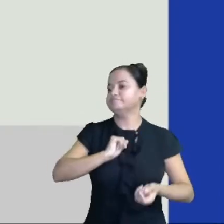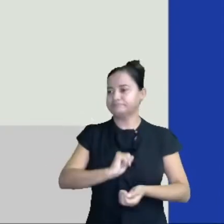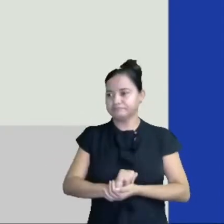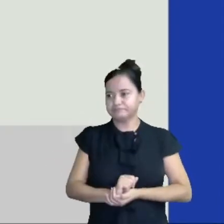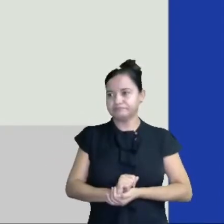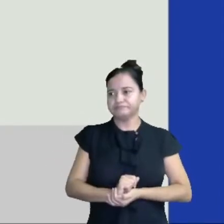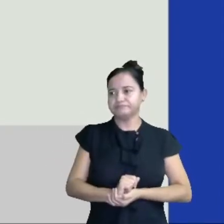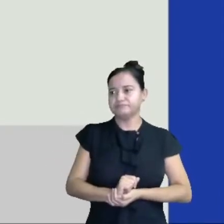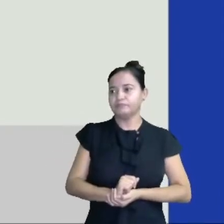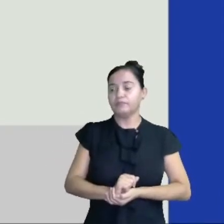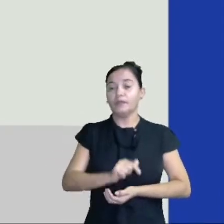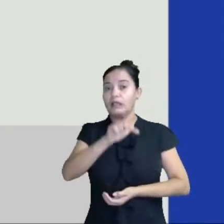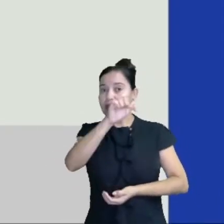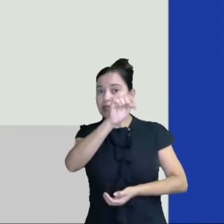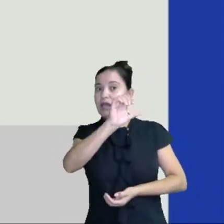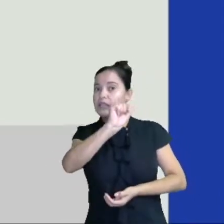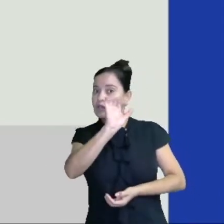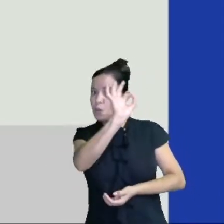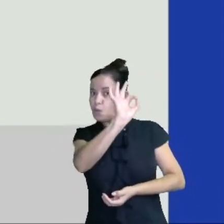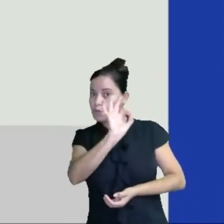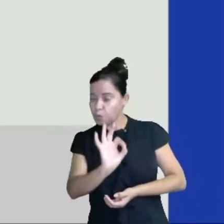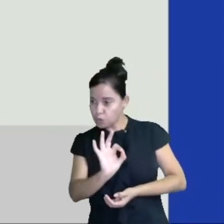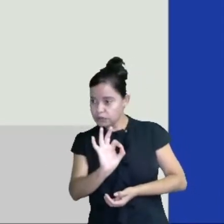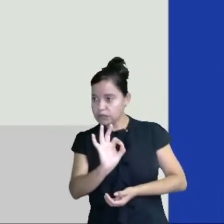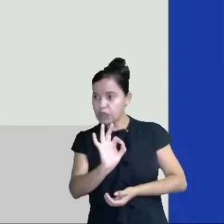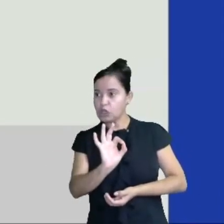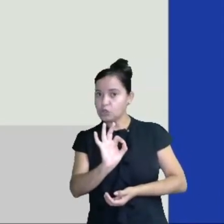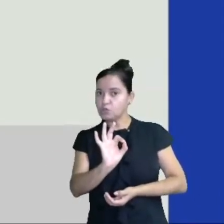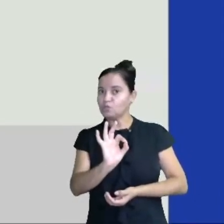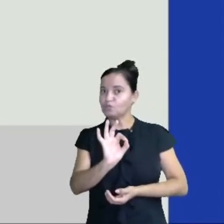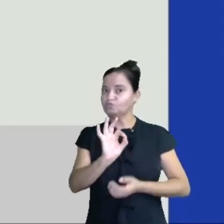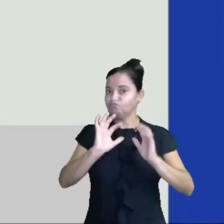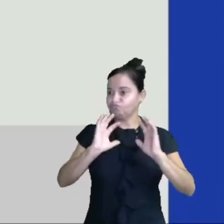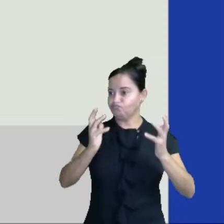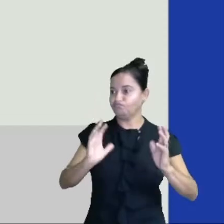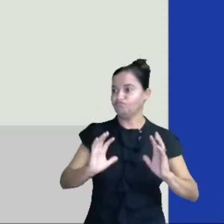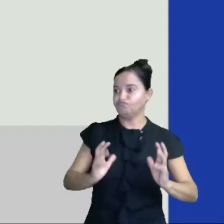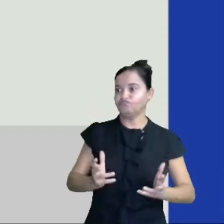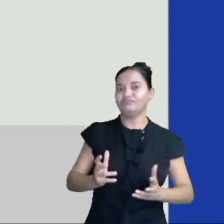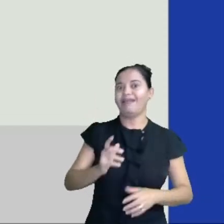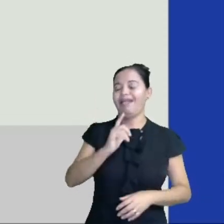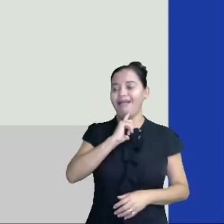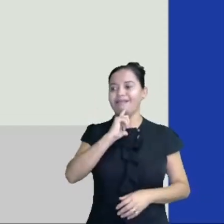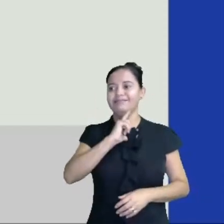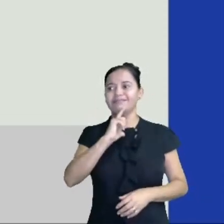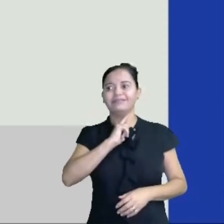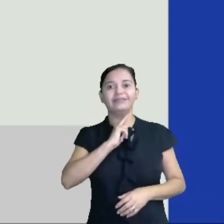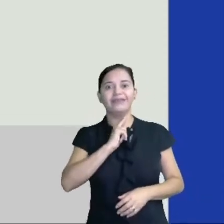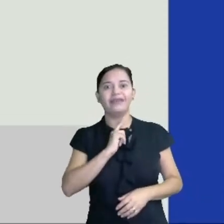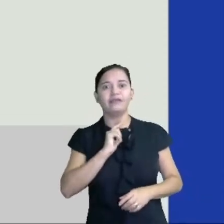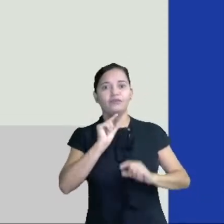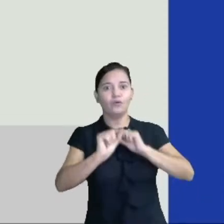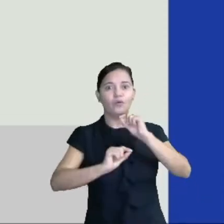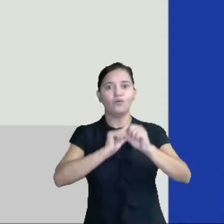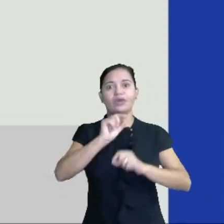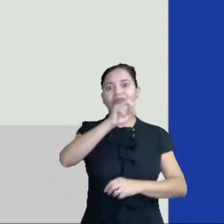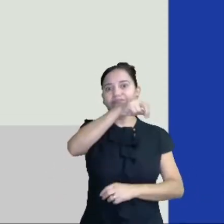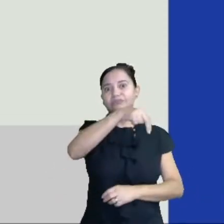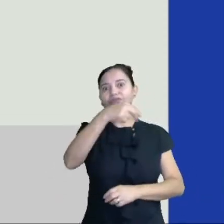vocês. 78% da nossa atmosfera é feita de quê? Nitrogênio. É isso mesmo que você acabou de